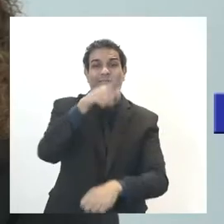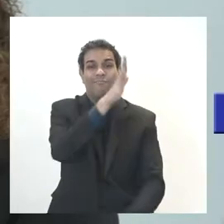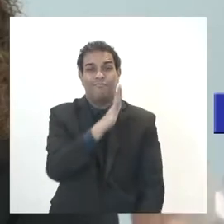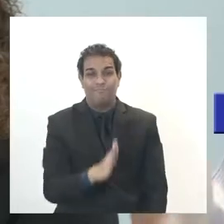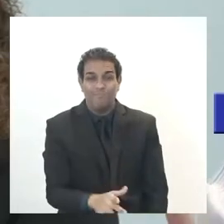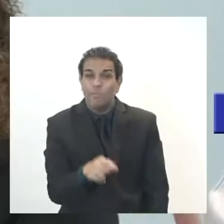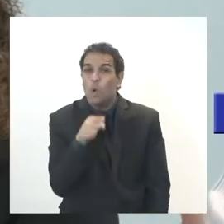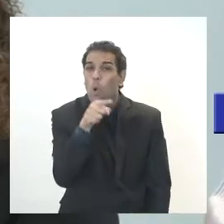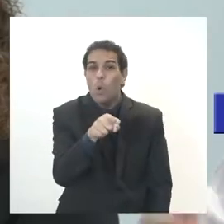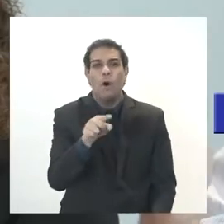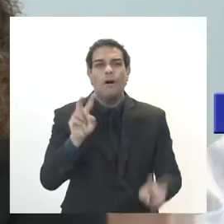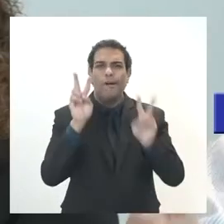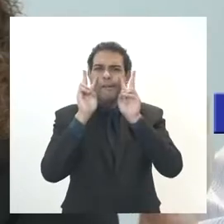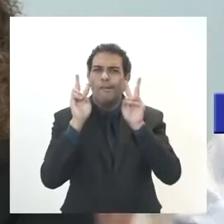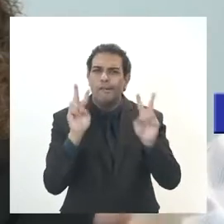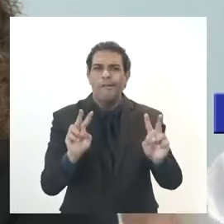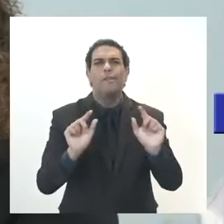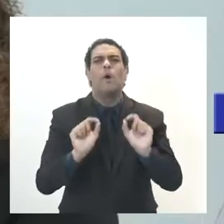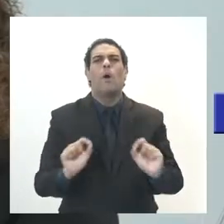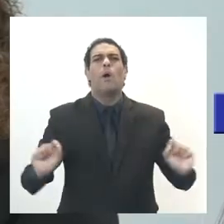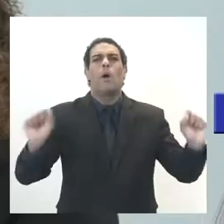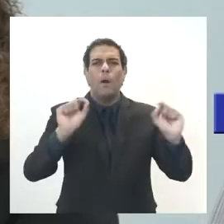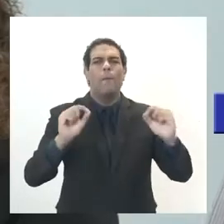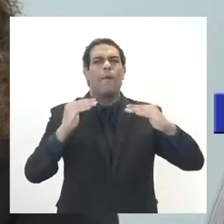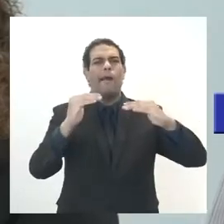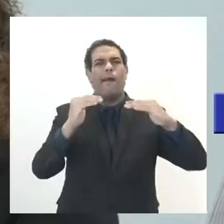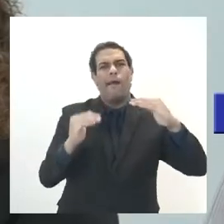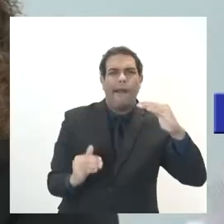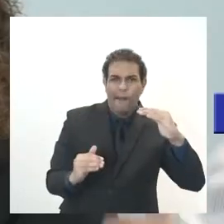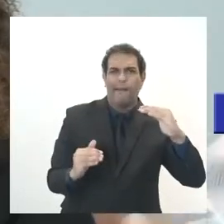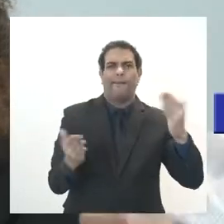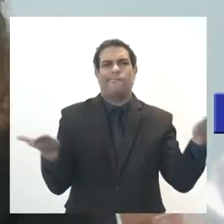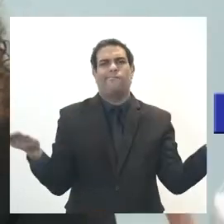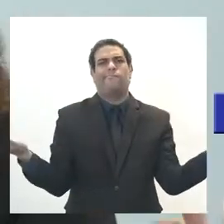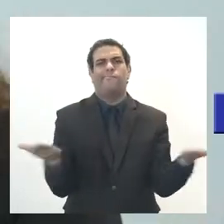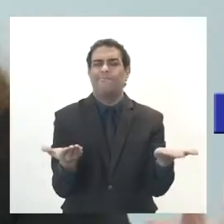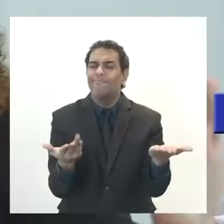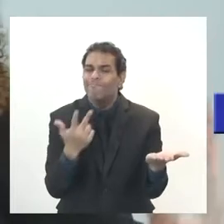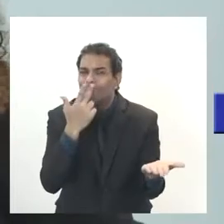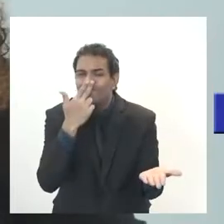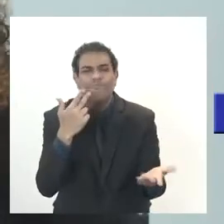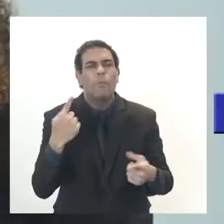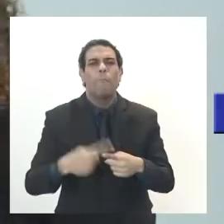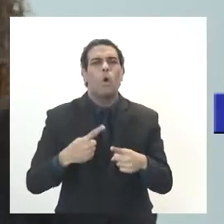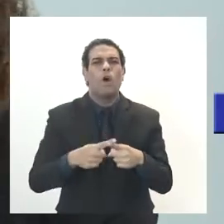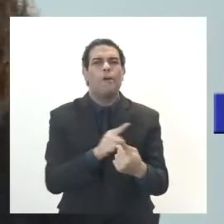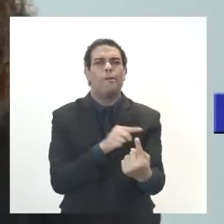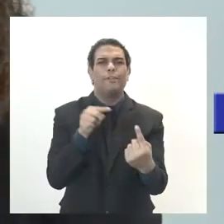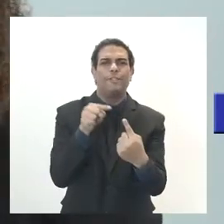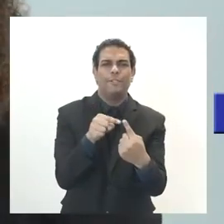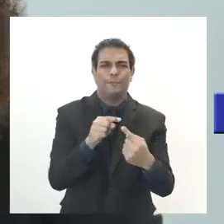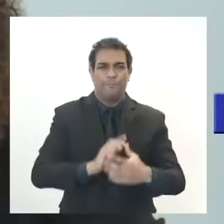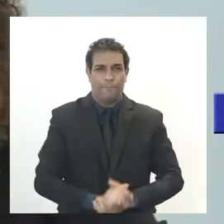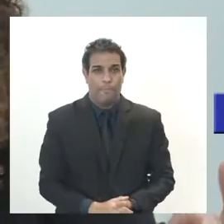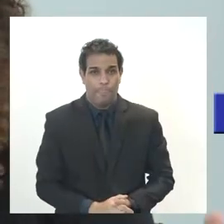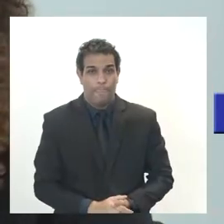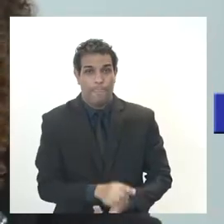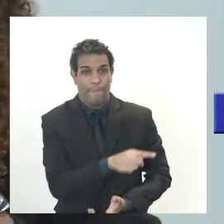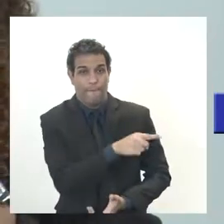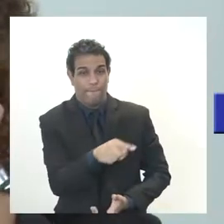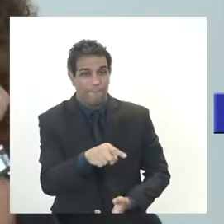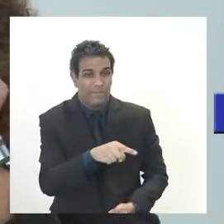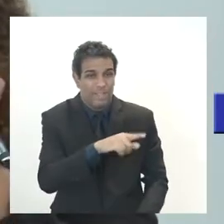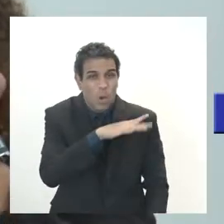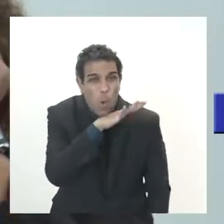projeto que Visa aprofundar as desigualdades e Visa aprofunda a desigualdade por quê Porque eles são